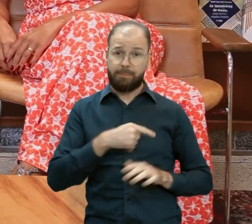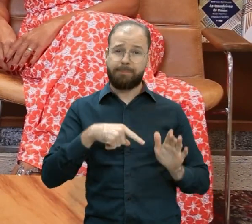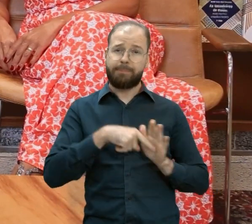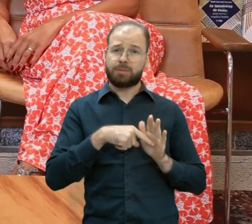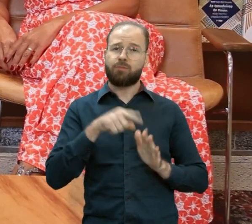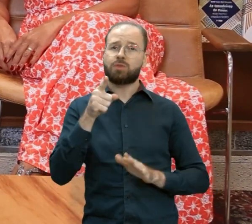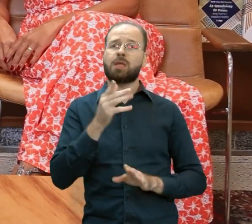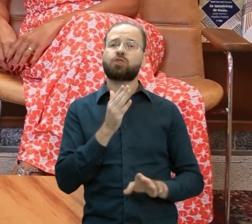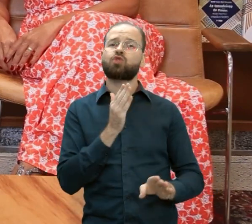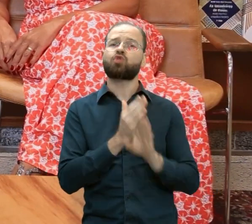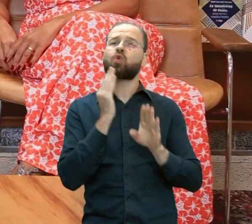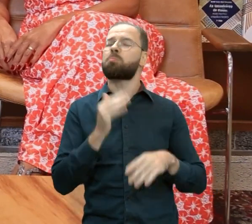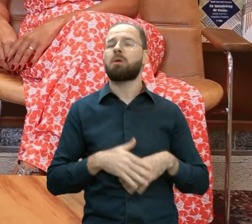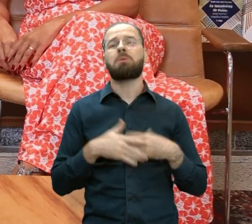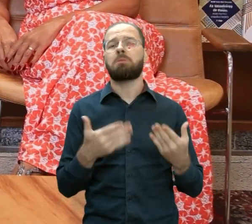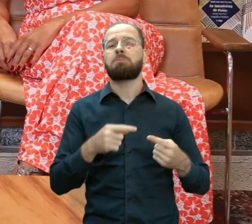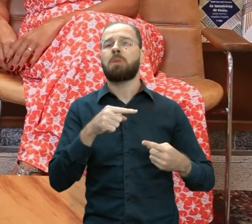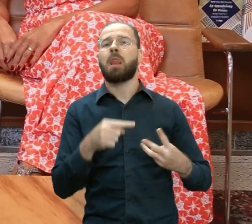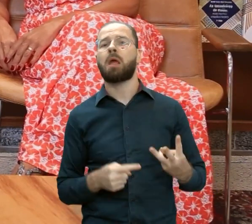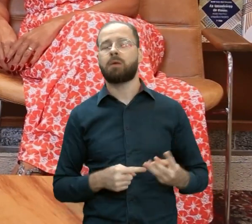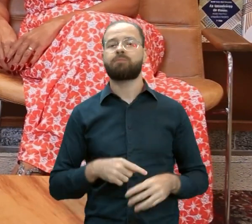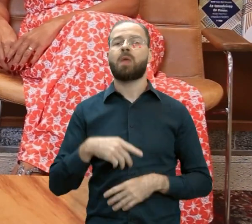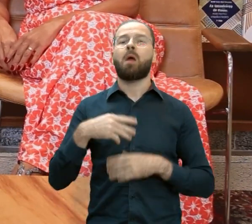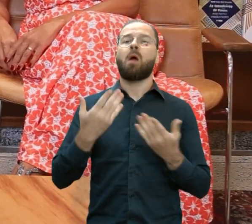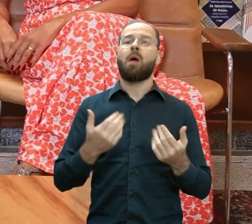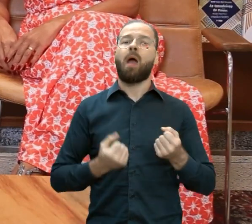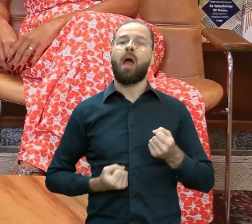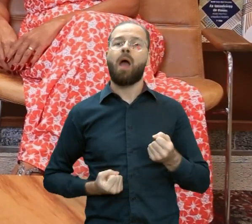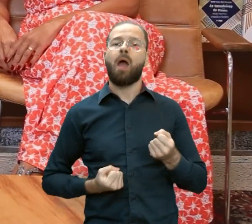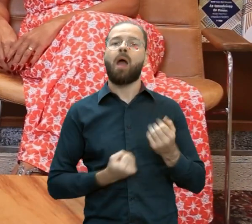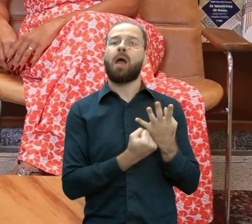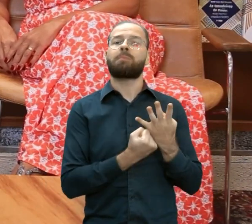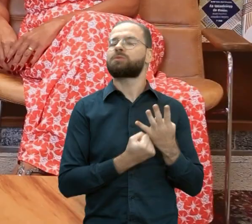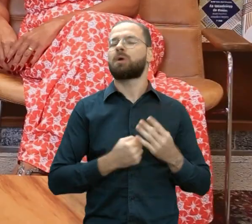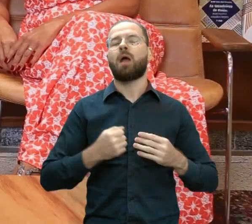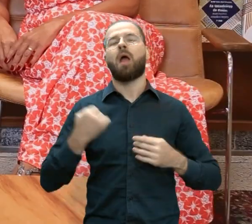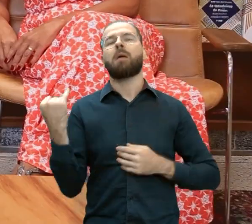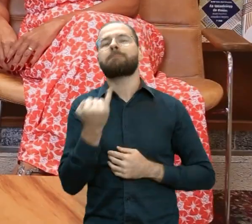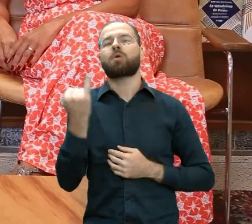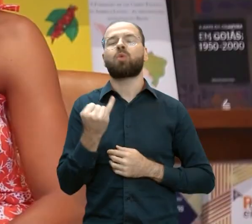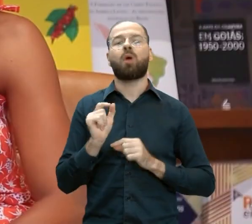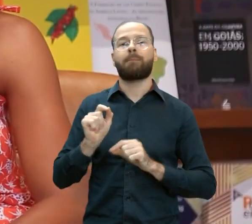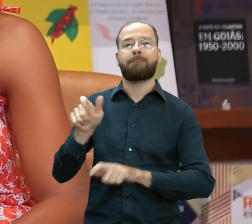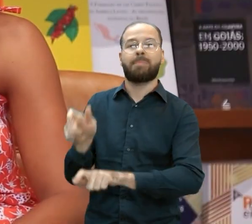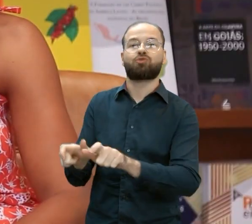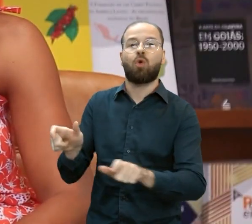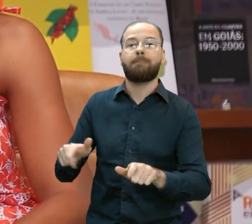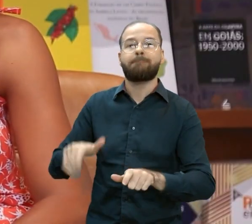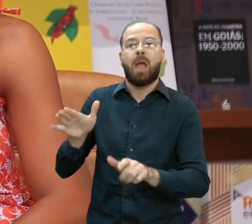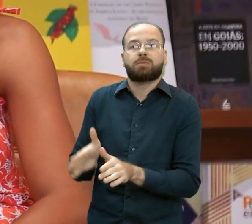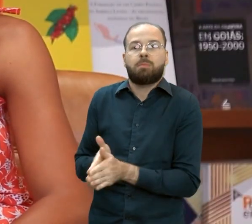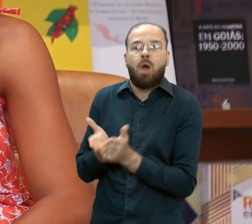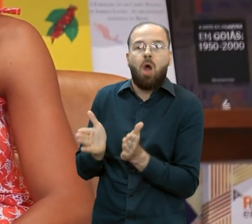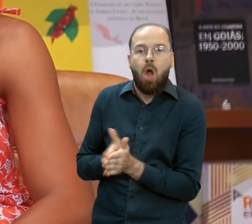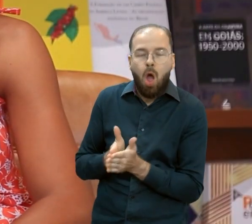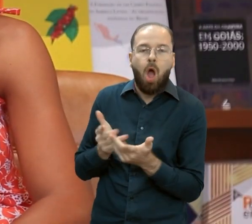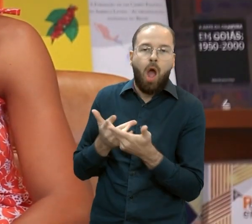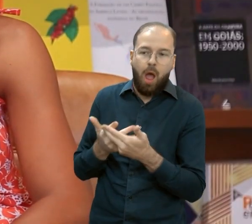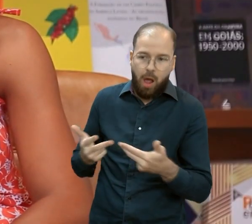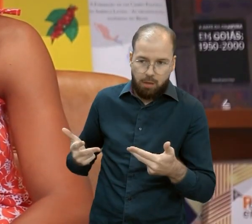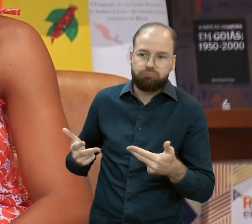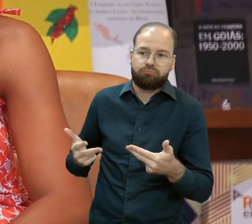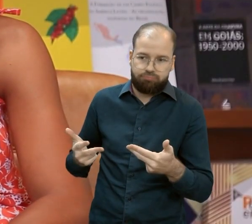que é a importância das ações afirmativas, principalmente para a população mais vulnerável? A principal importância das